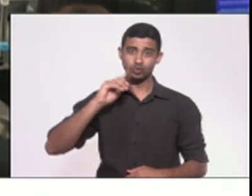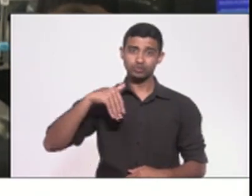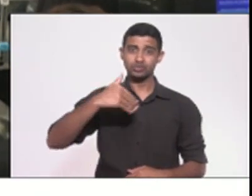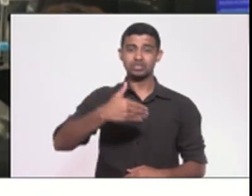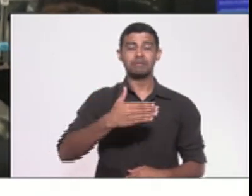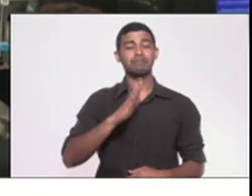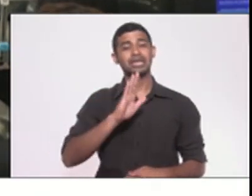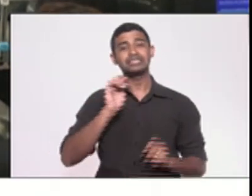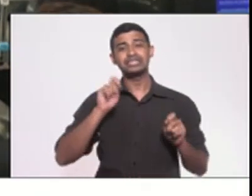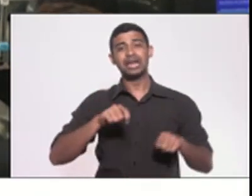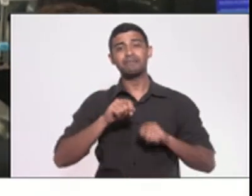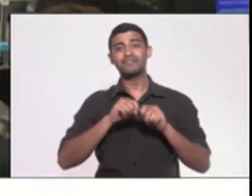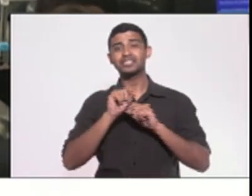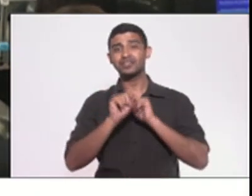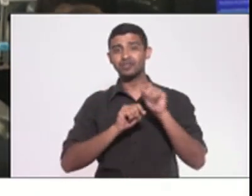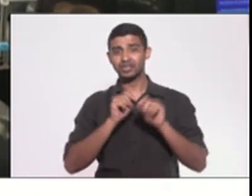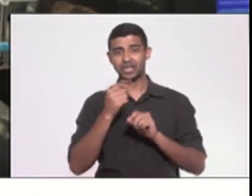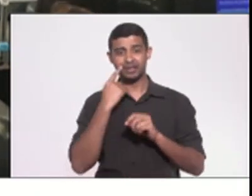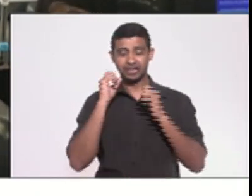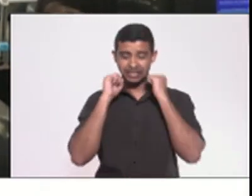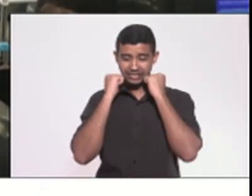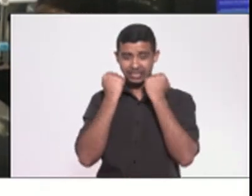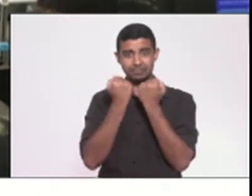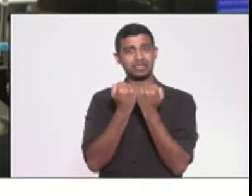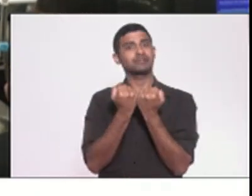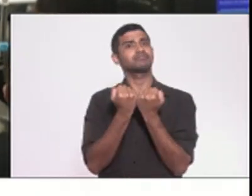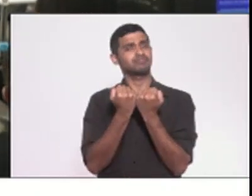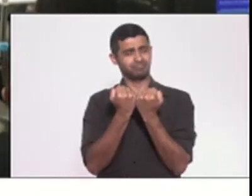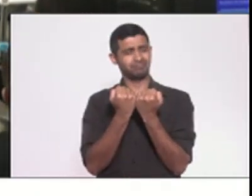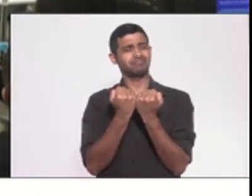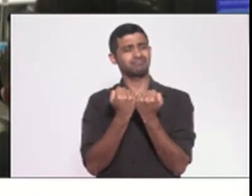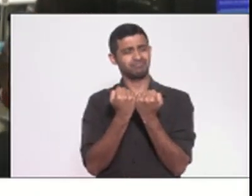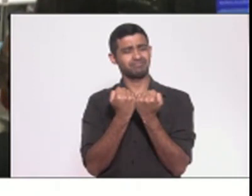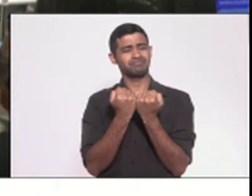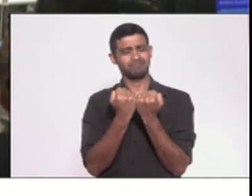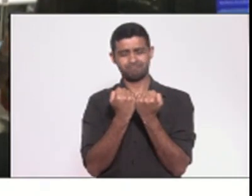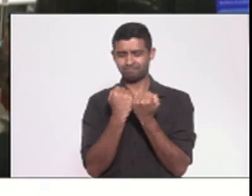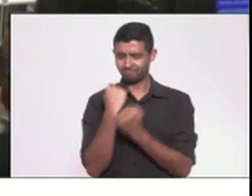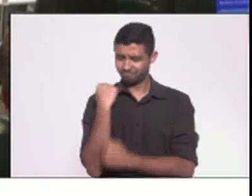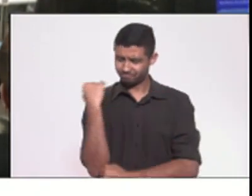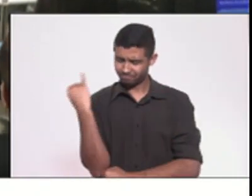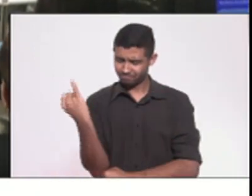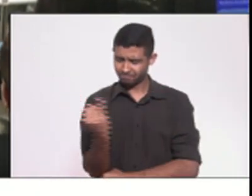pode fazer? Esse seminário, Geisa, é extremamente oportuno.